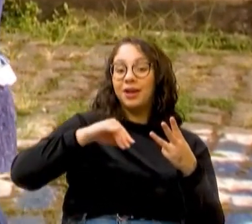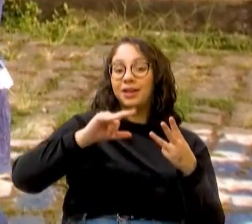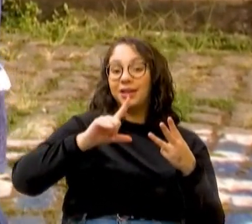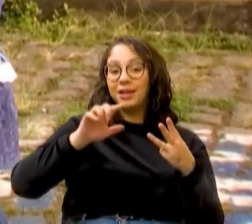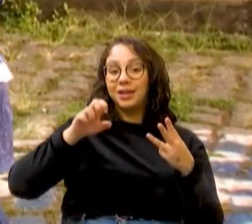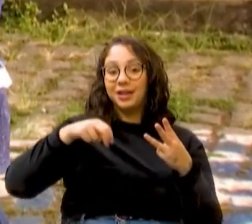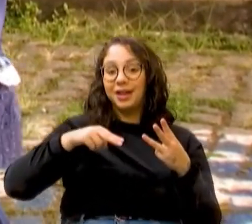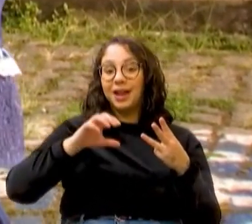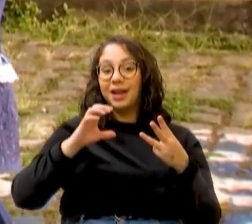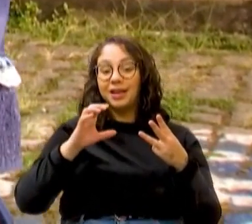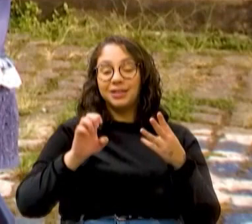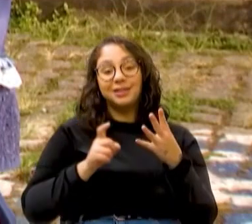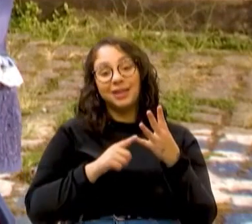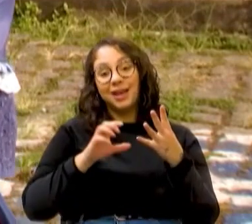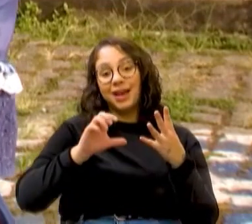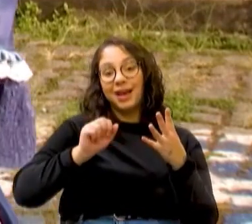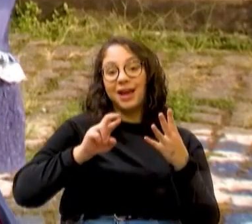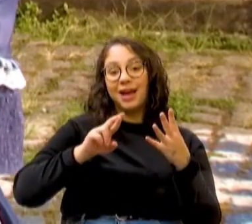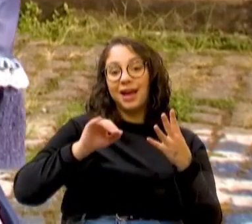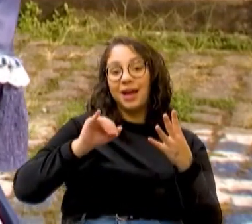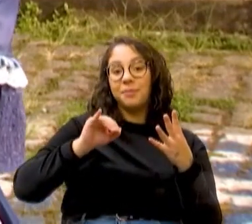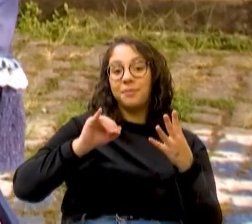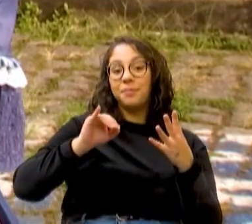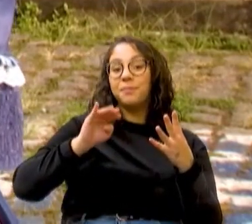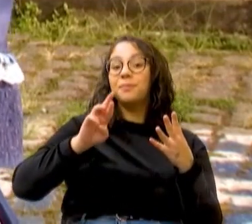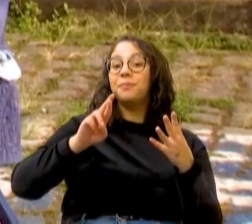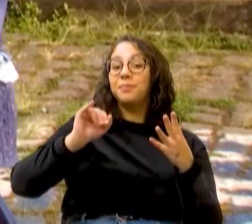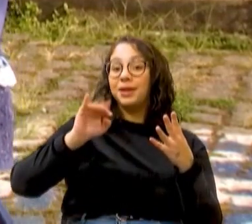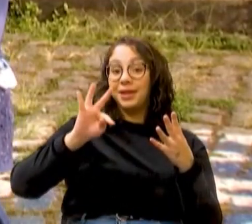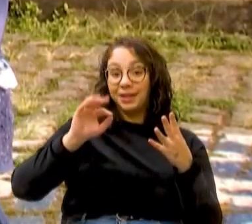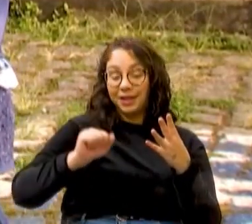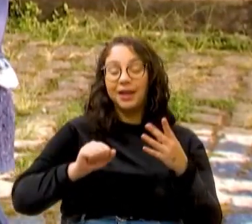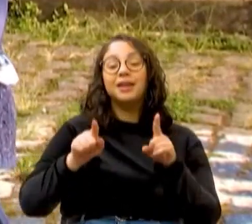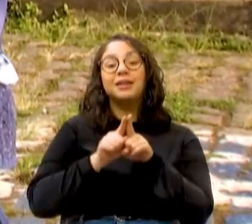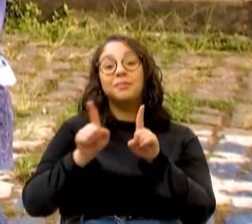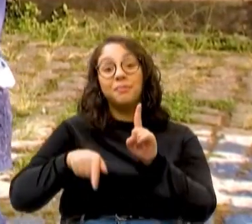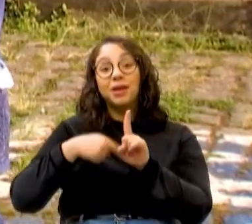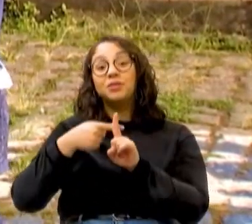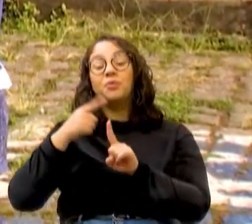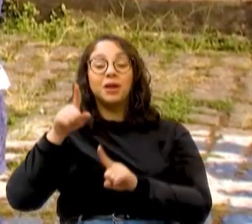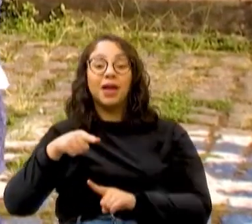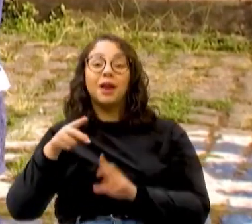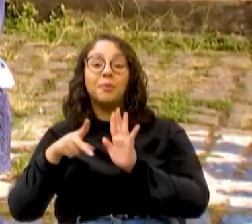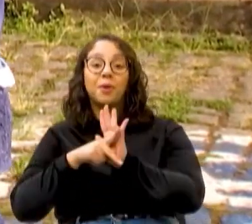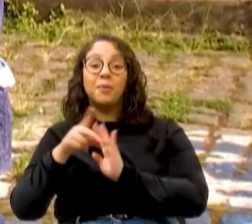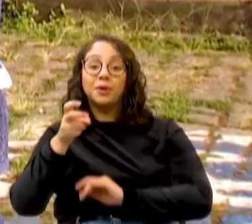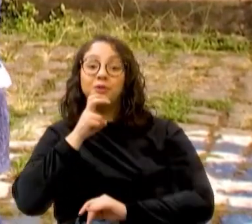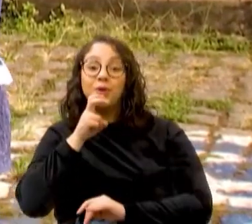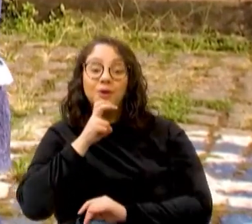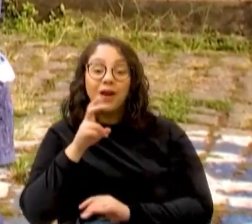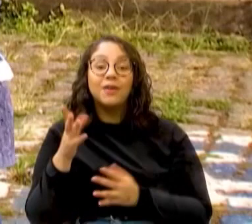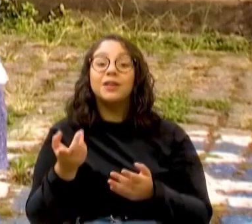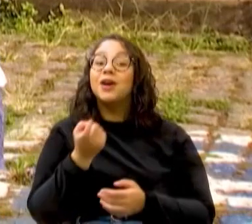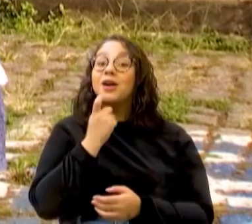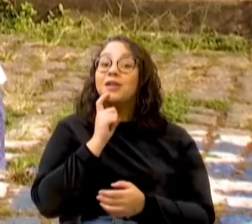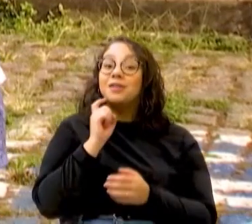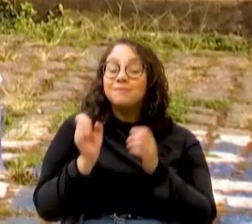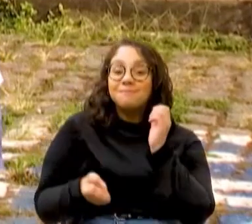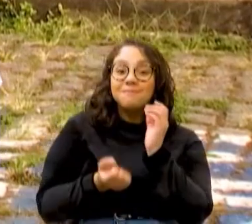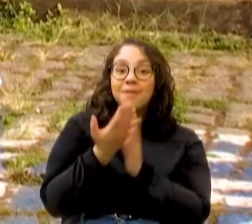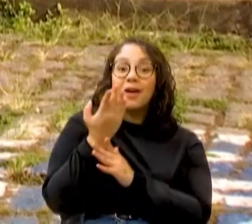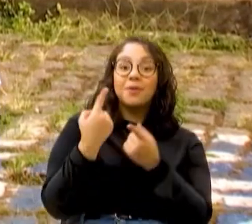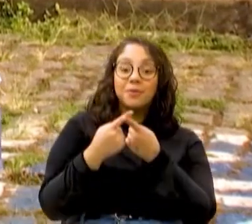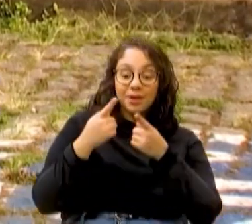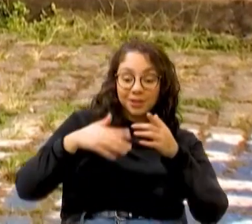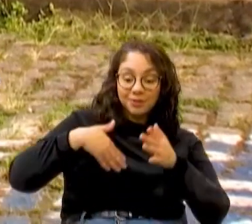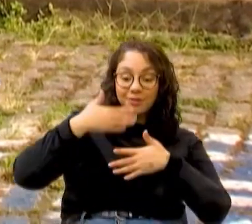campineiro conhecida como cabrita e a Sorocabana então Campinas começa a surgir em torno do